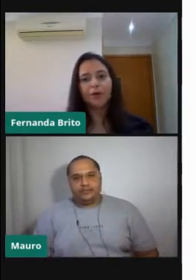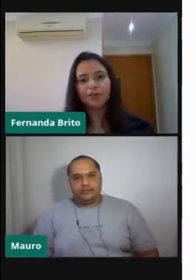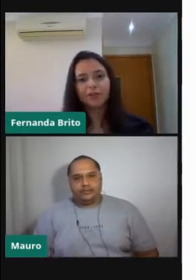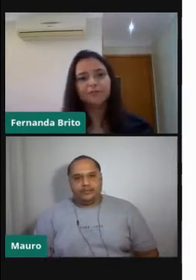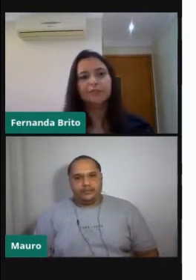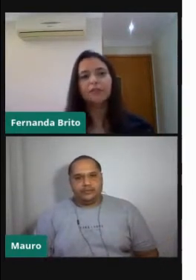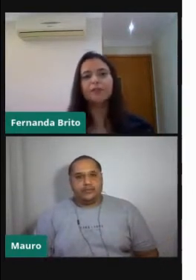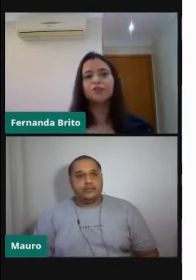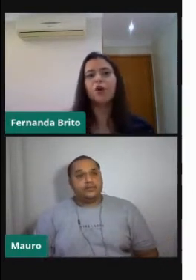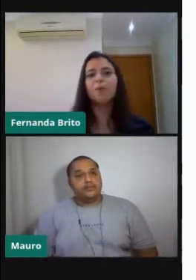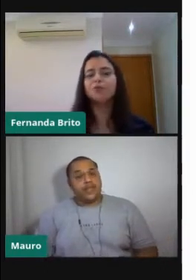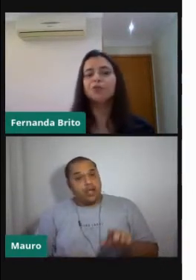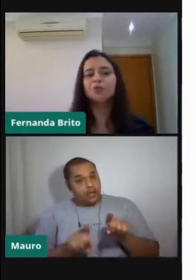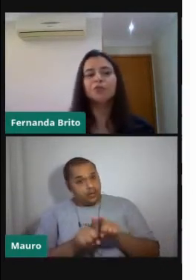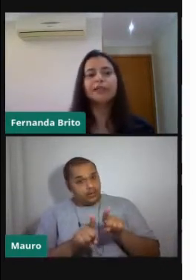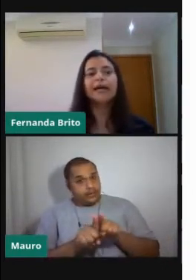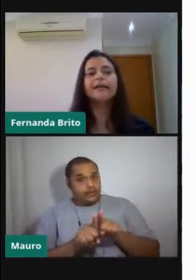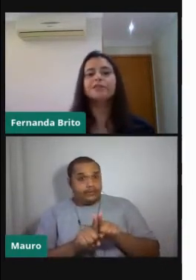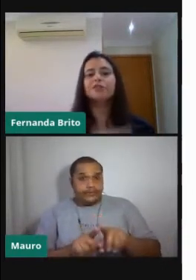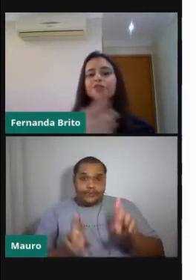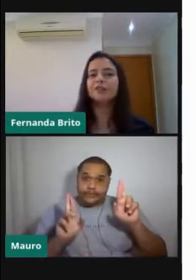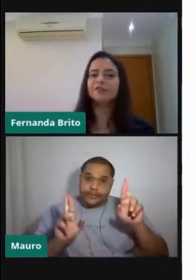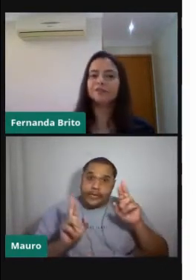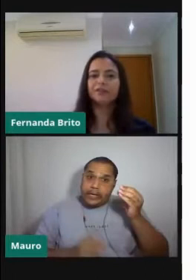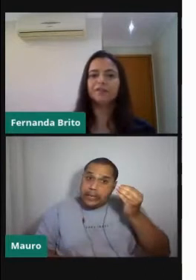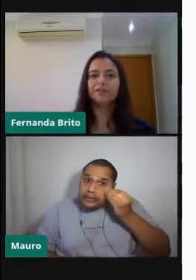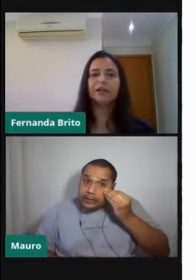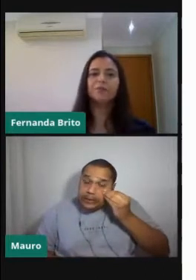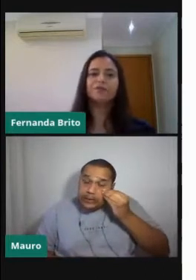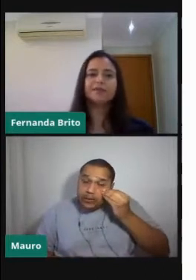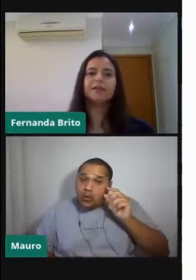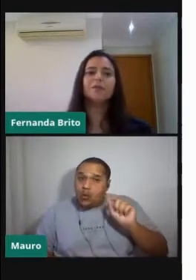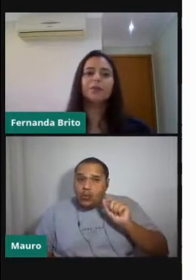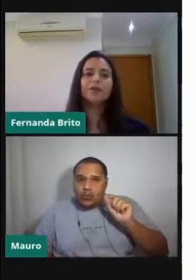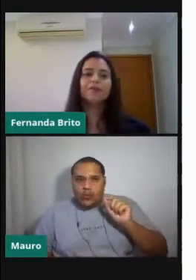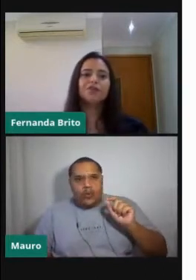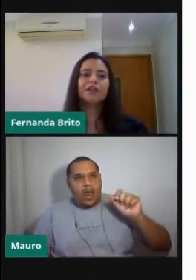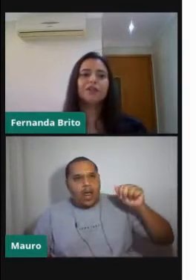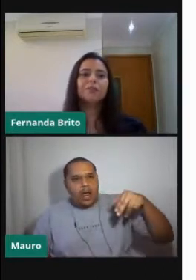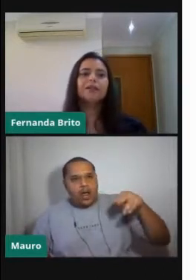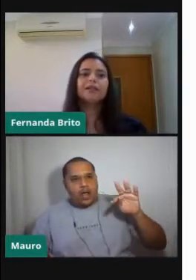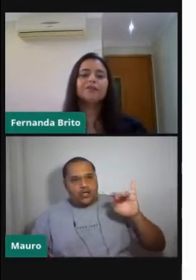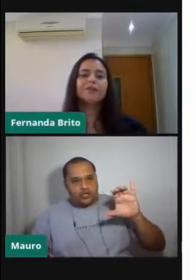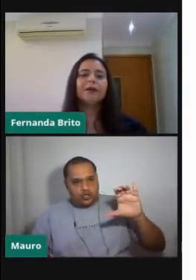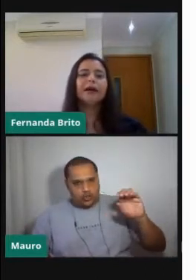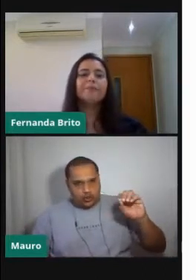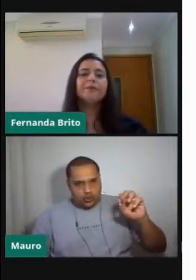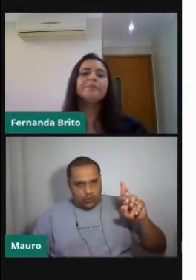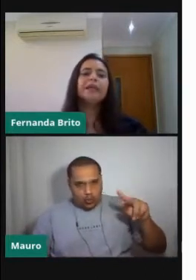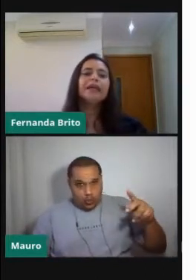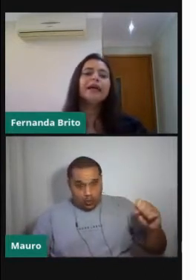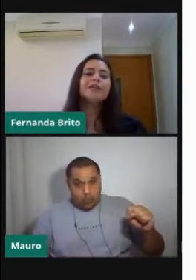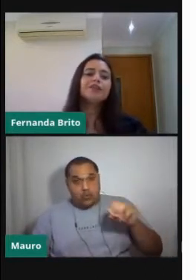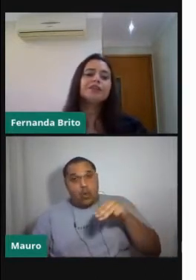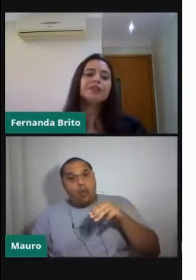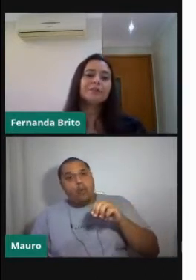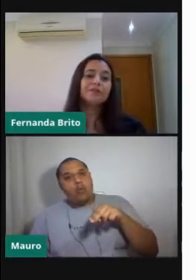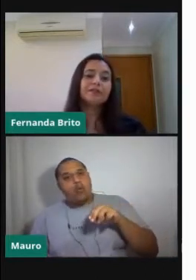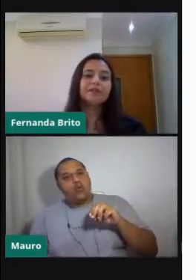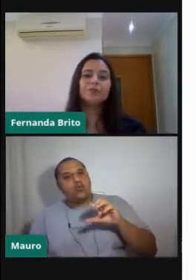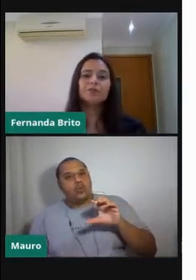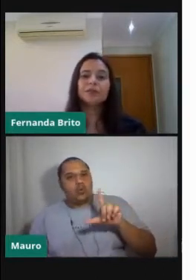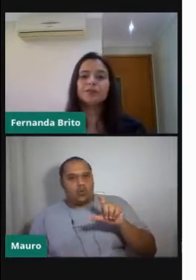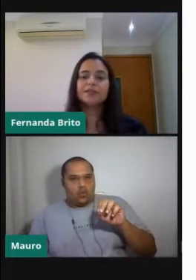Uma outra aposta são os anticorpos monoclonais. A gente teve a aprovação pelo FDA do Bamlanivimab, a gente